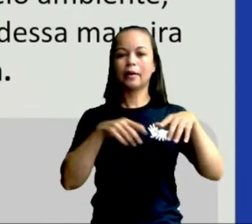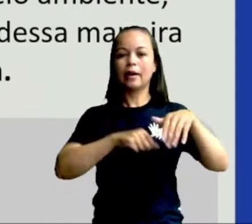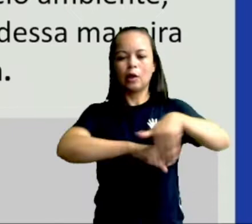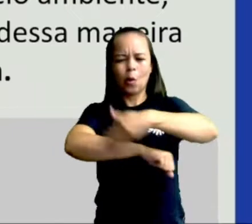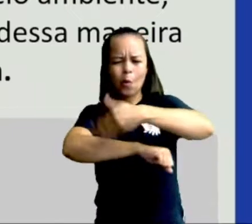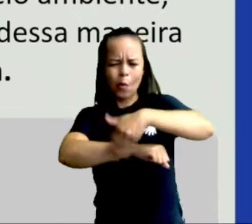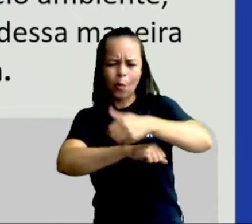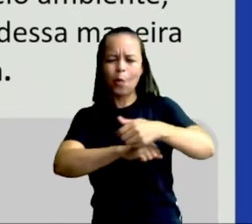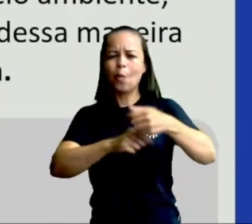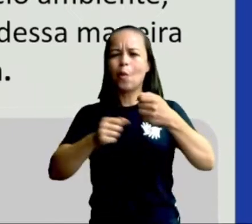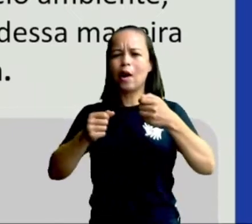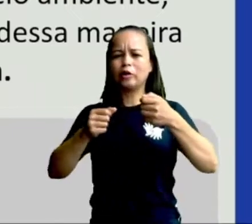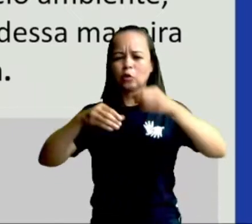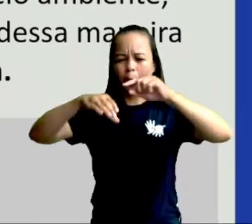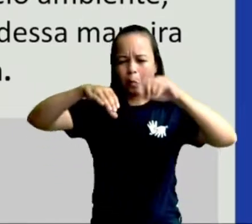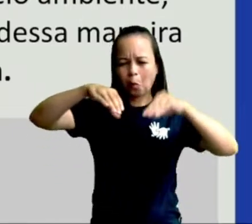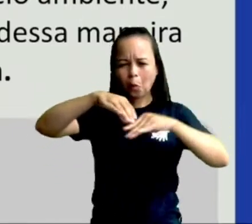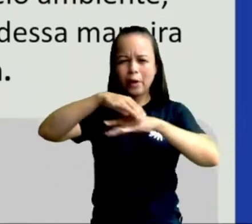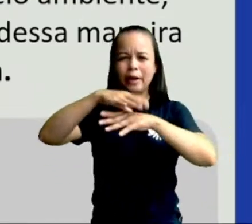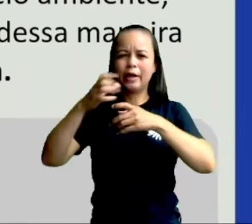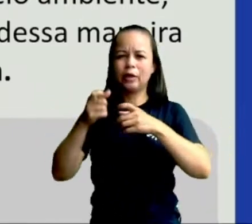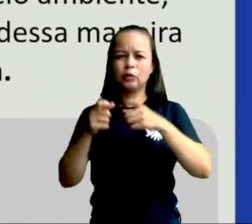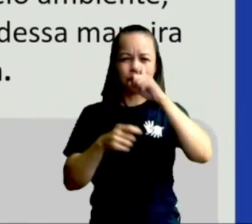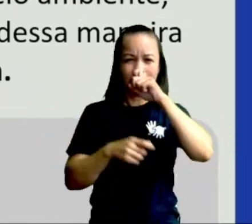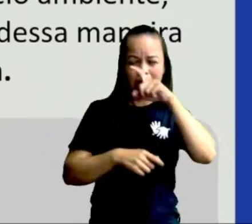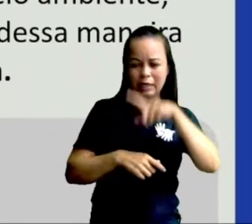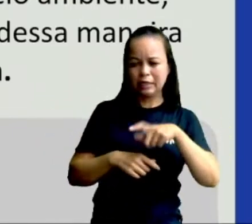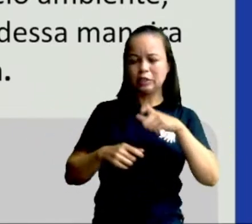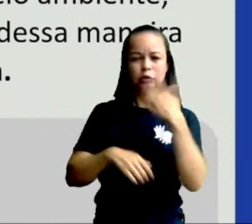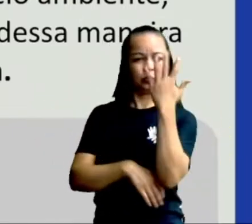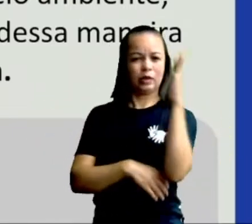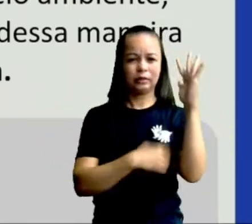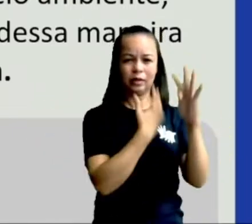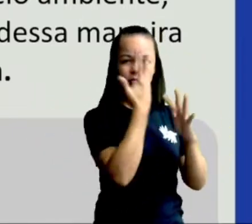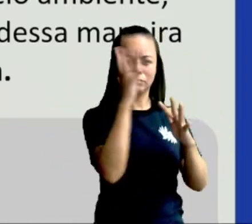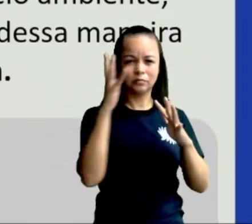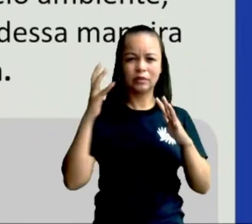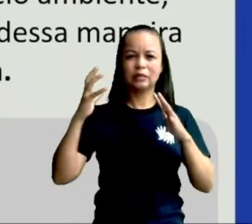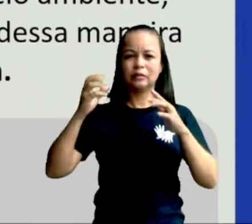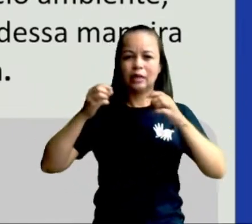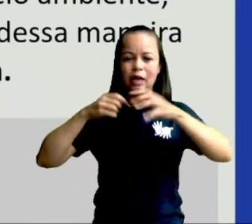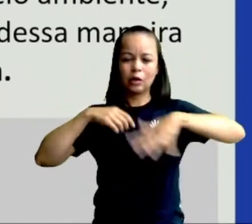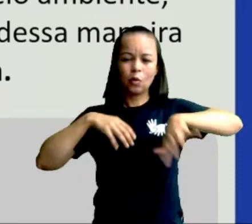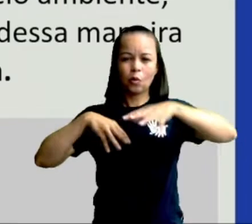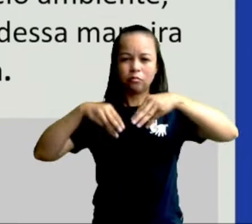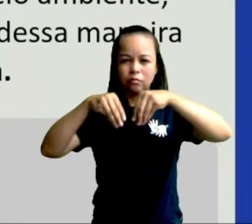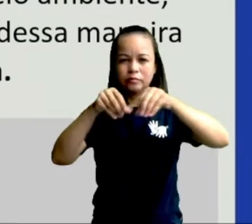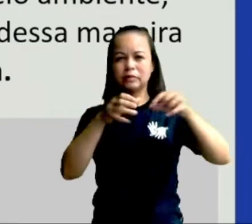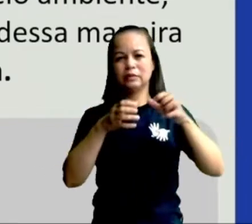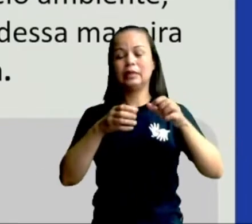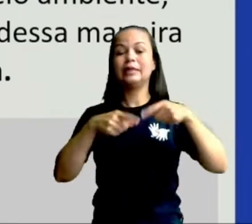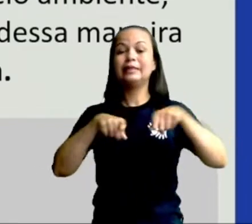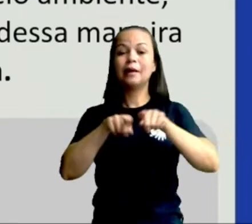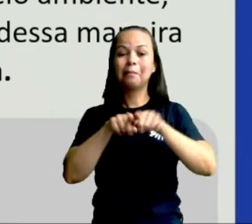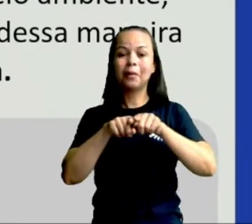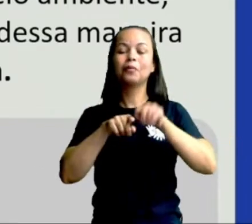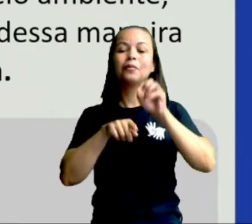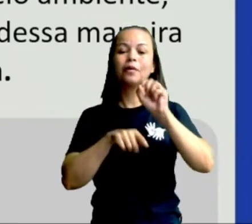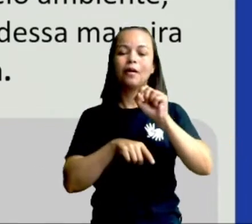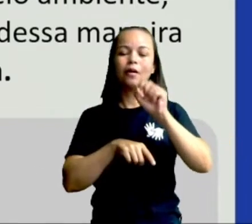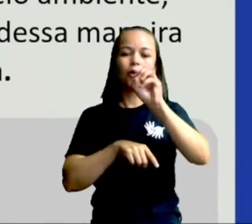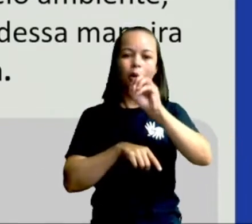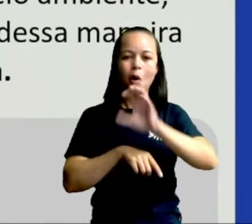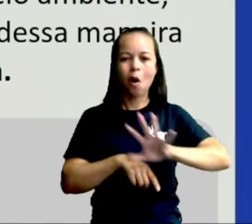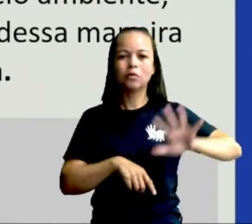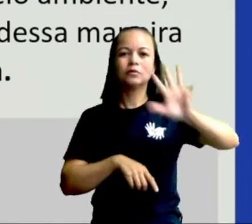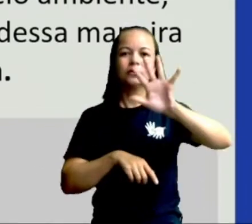bueiros, rios, lixos, aterros sanitários, florestas e oceanos. E esse último vocês vão ver como está impactando